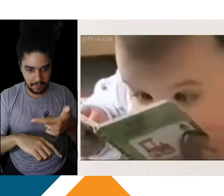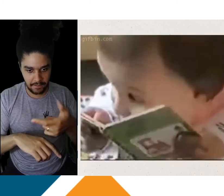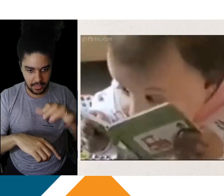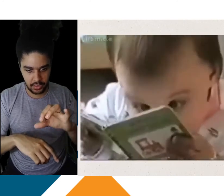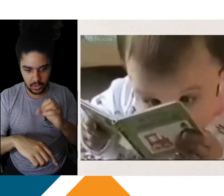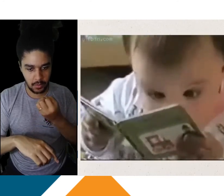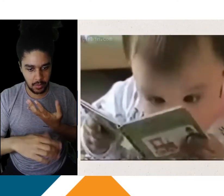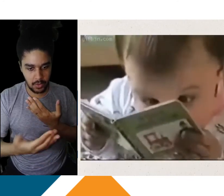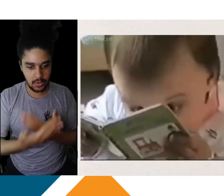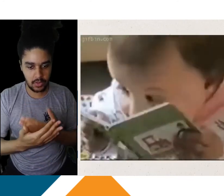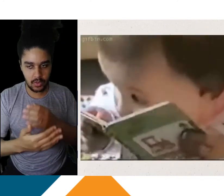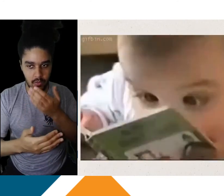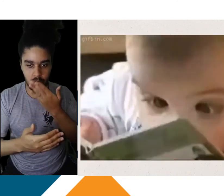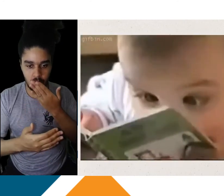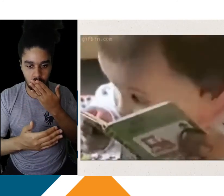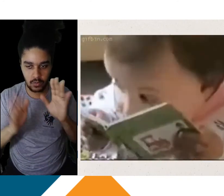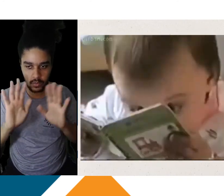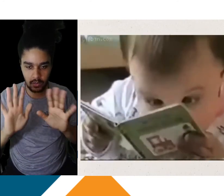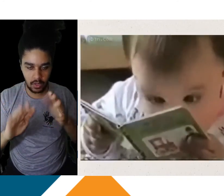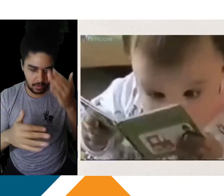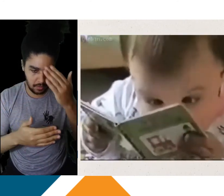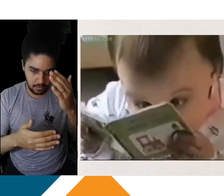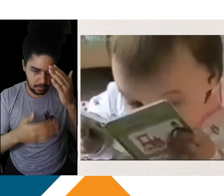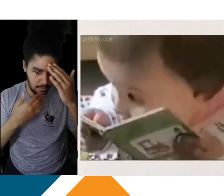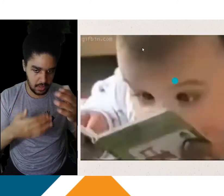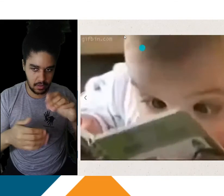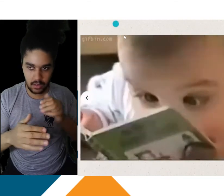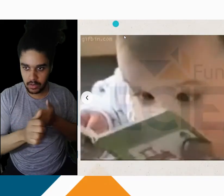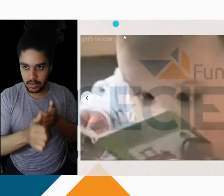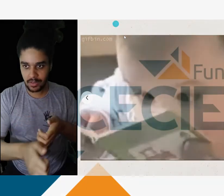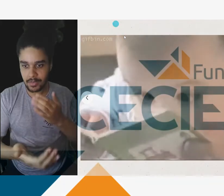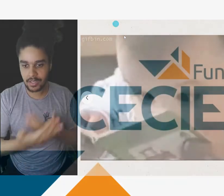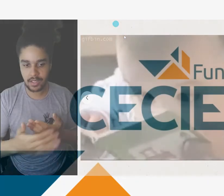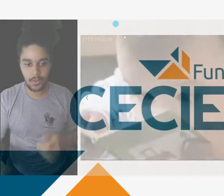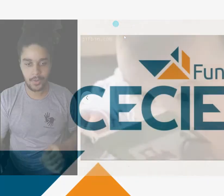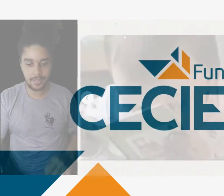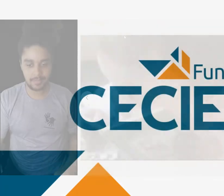semana 29, beleza? Bons estudos. Muito obrigada por acompanhar a aula. Tchau, tchau.